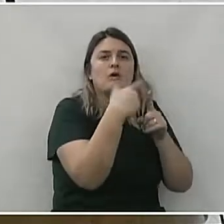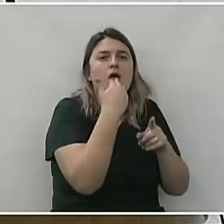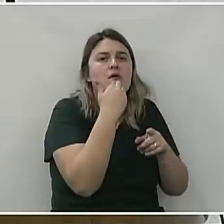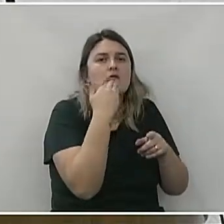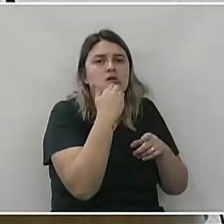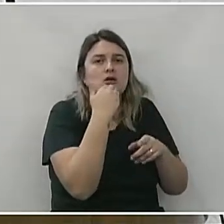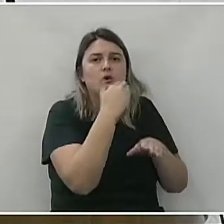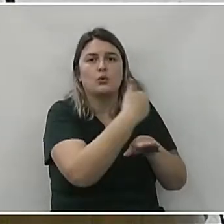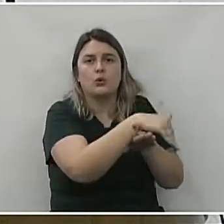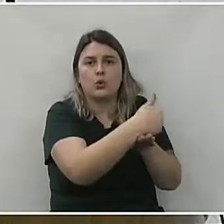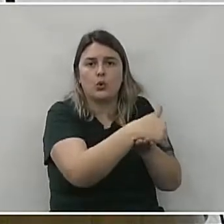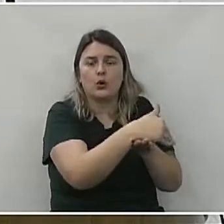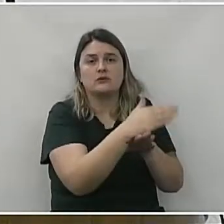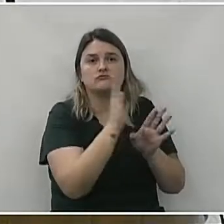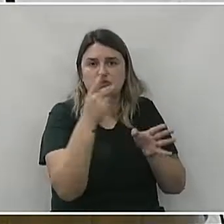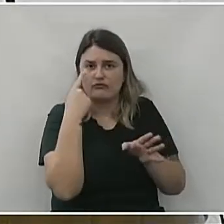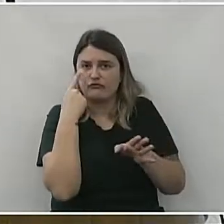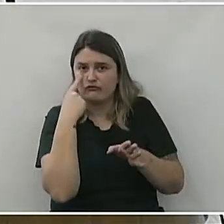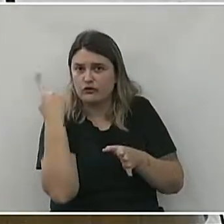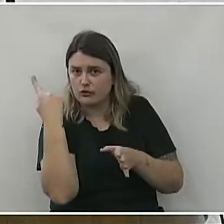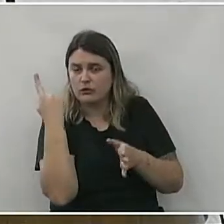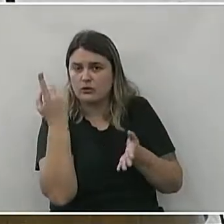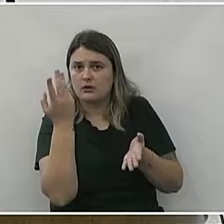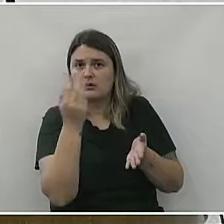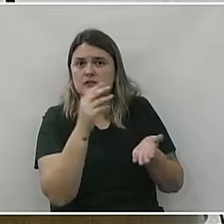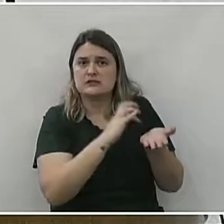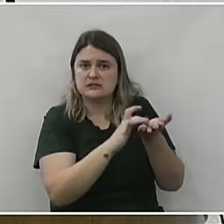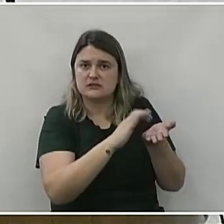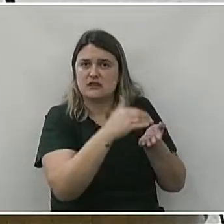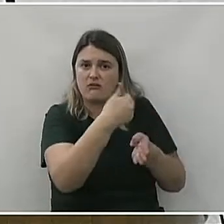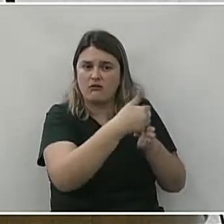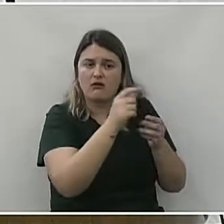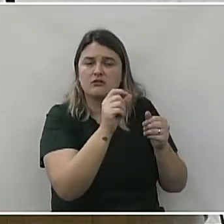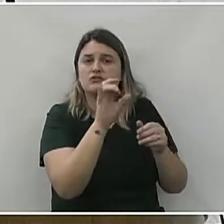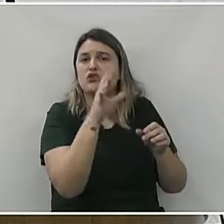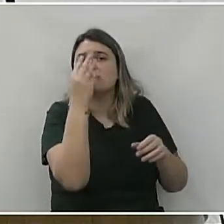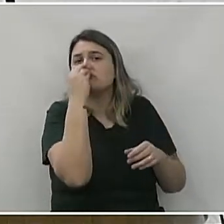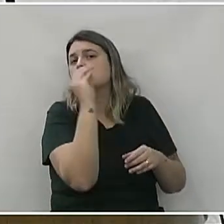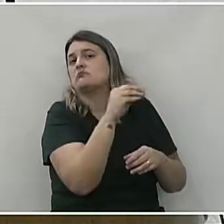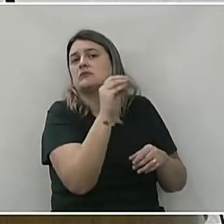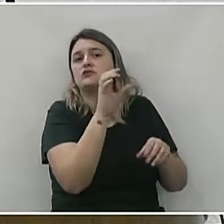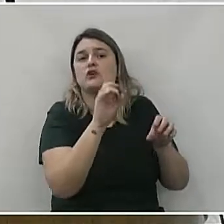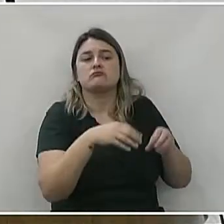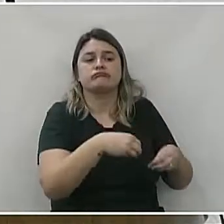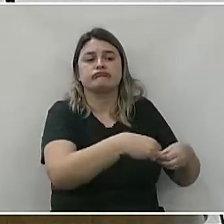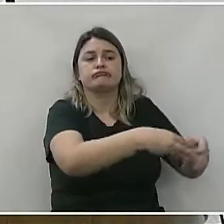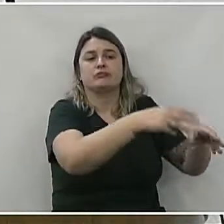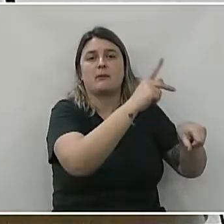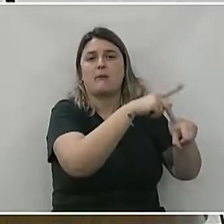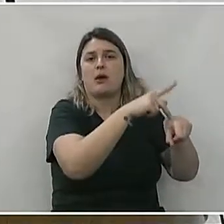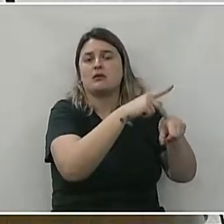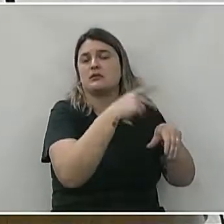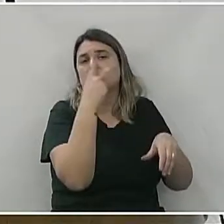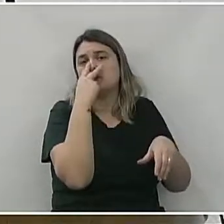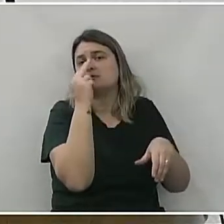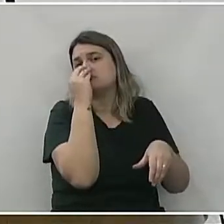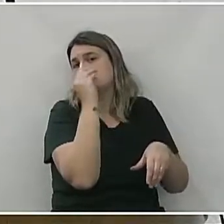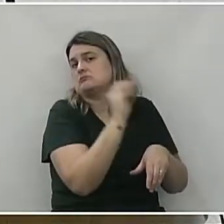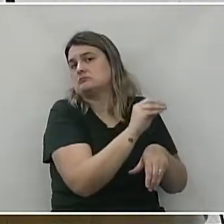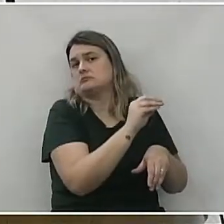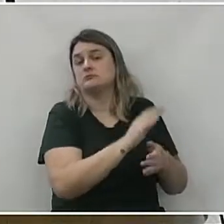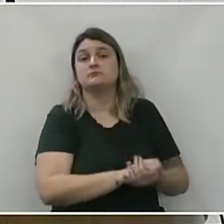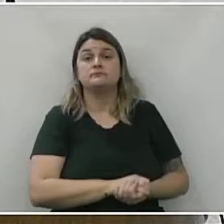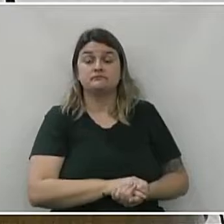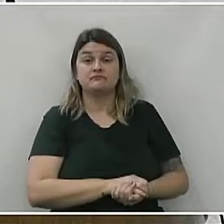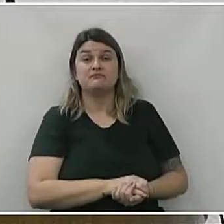regiões. Como vocês viram o que a Secretaria de Obras fez. Foi lá, simplesmente jogou as pedras e se virem.